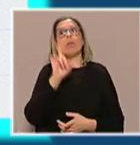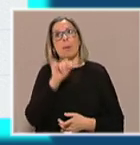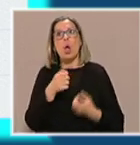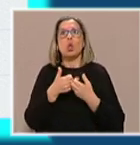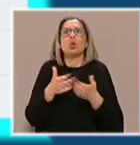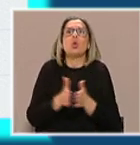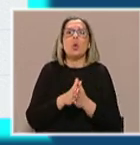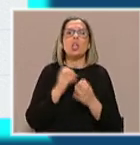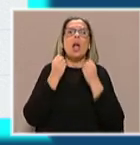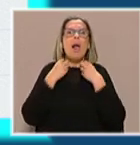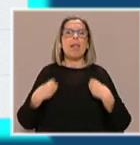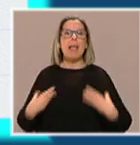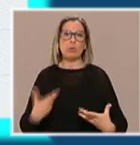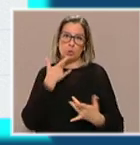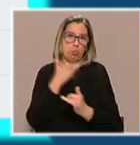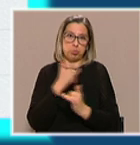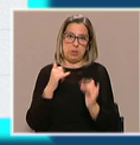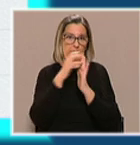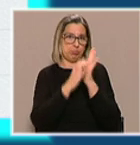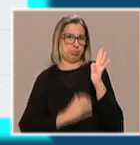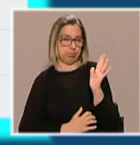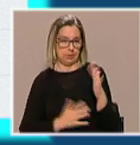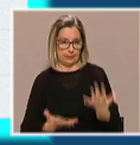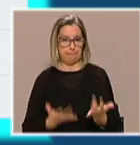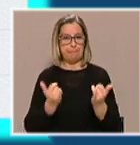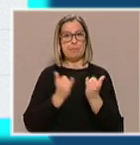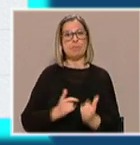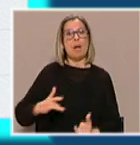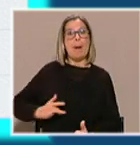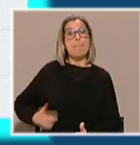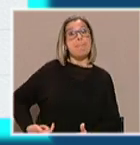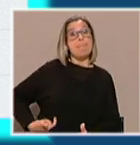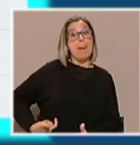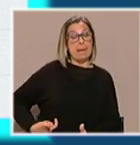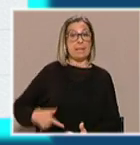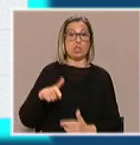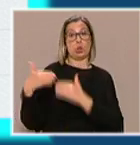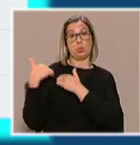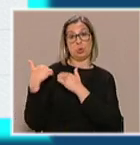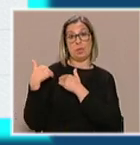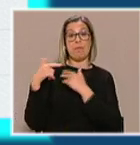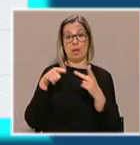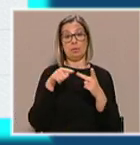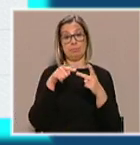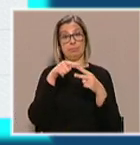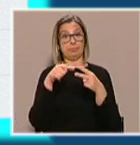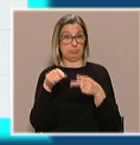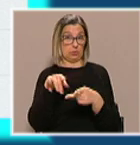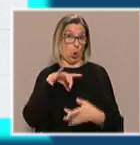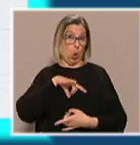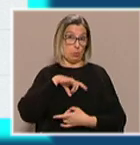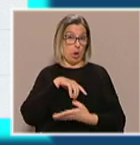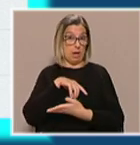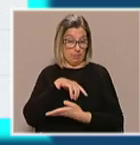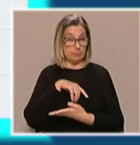seria impossível. O pâncreas é responsável pela secreção de insulina e glucagon, que